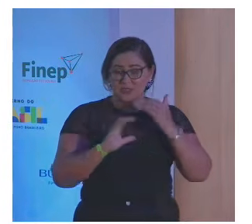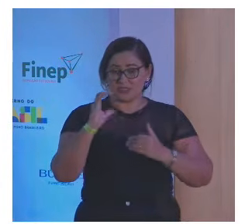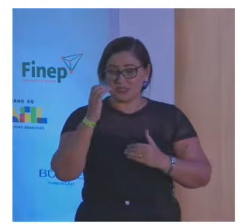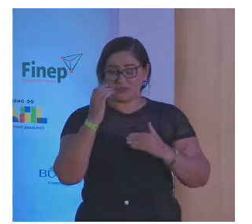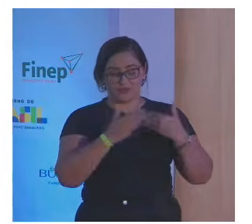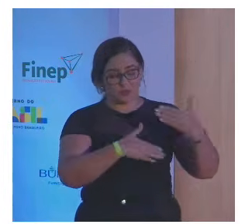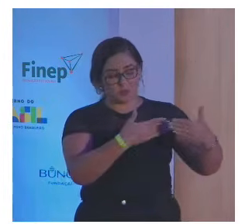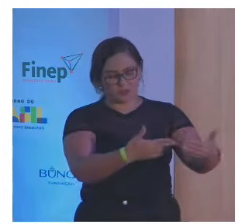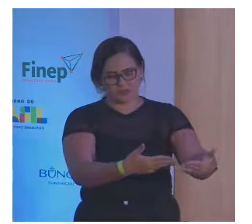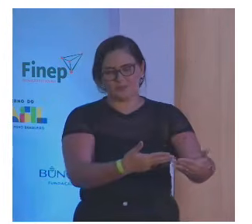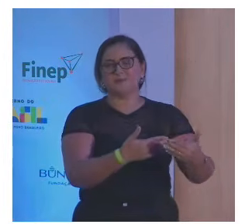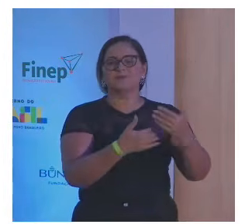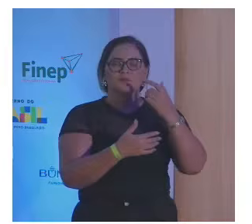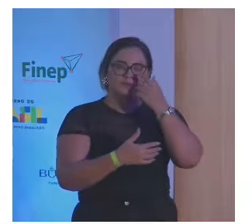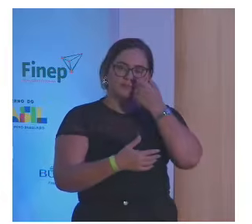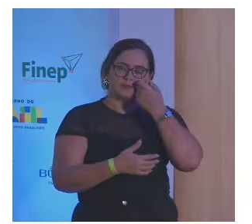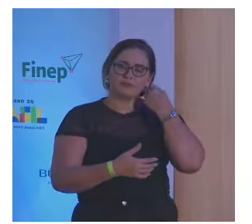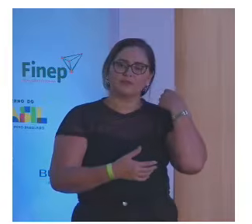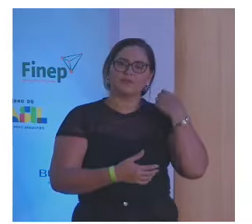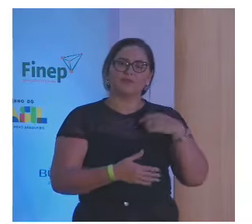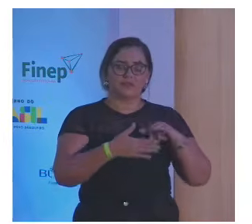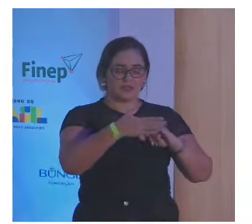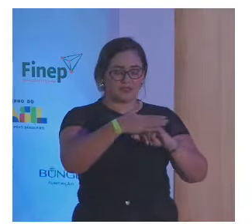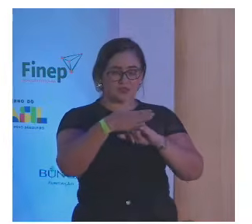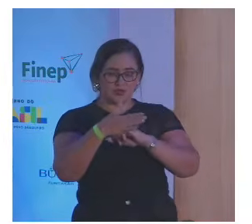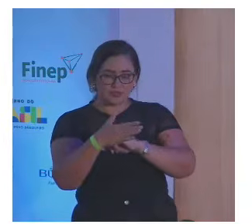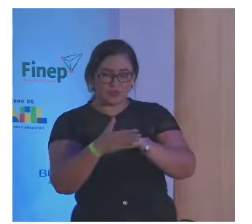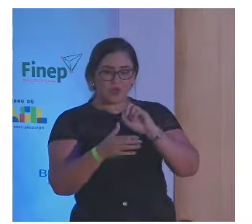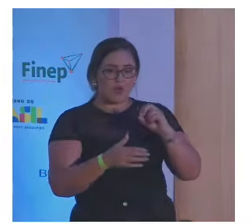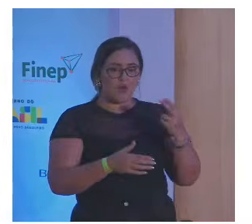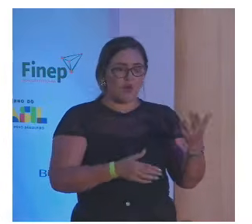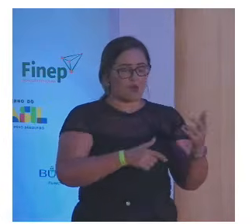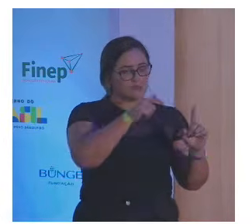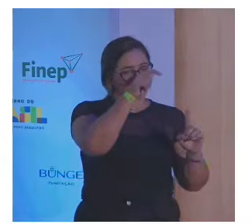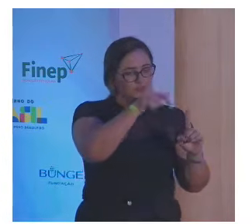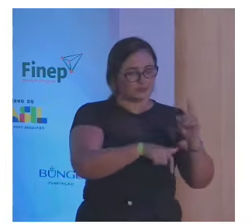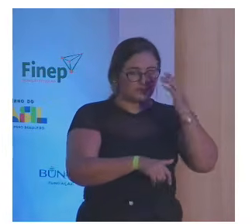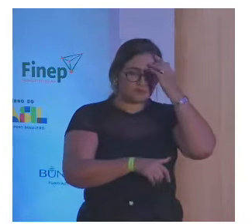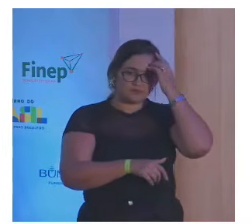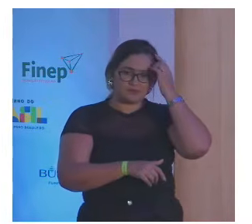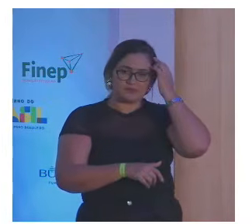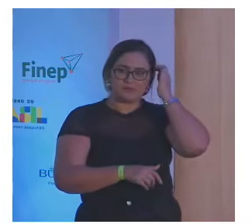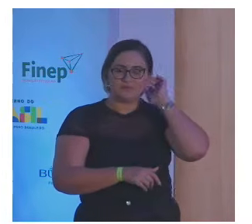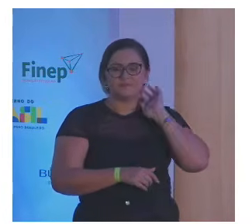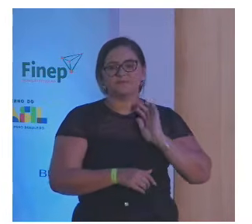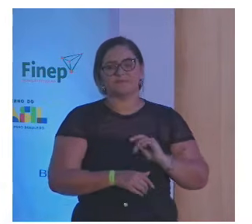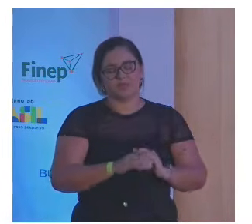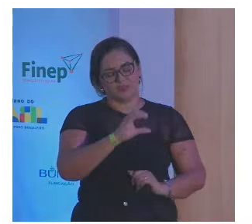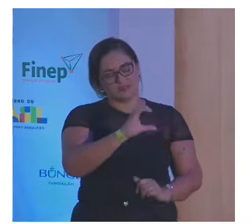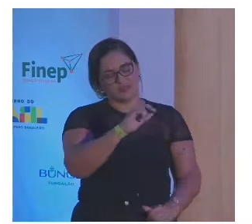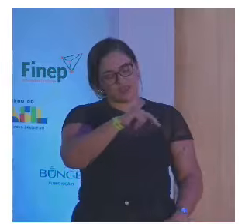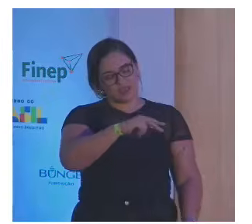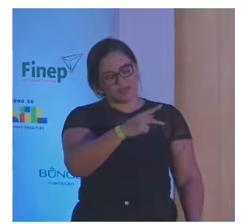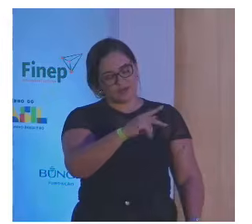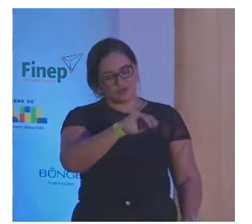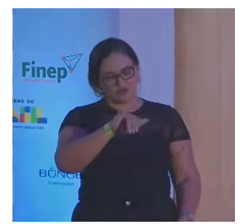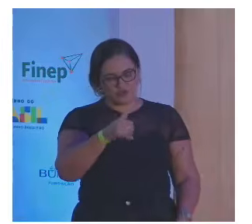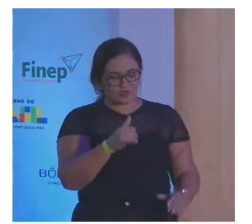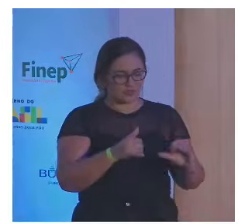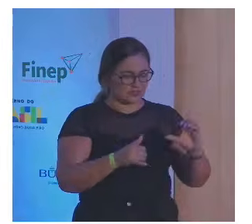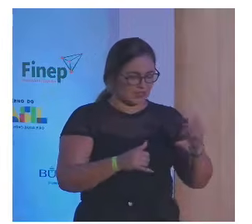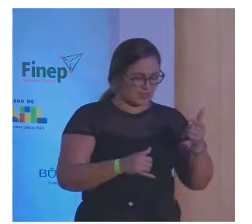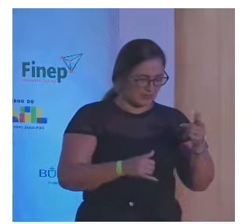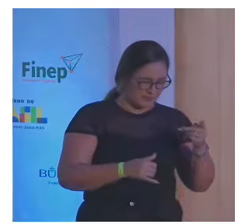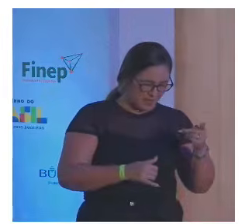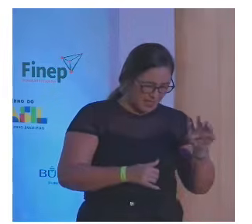processos sociais, seja entre as instituições, seja entre os agentes, ou seja, os CNPJs e os